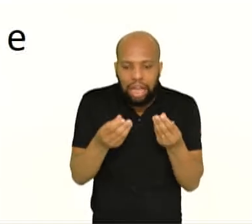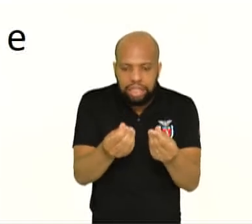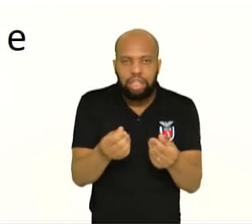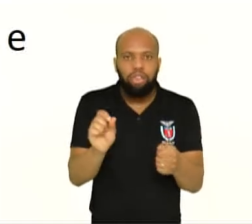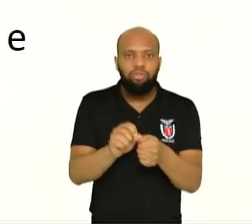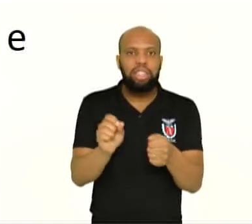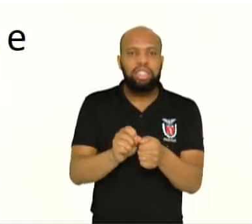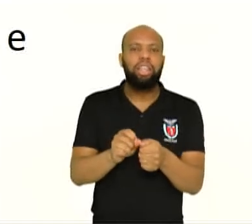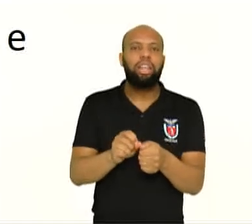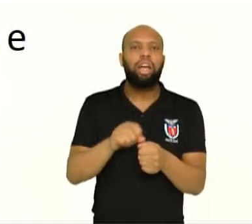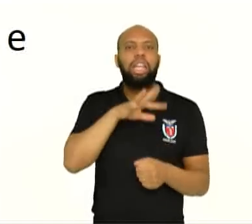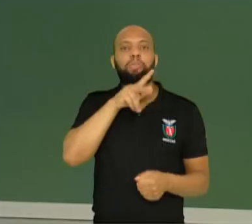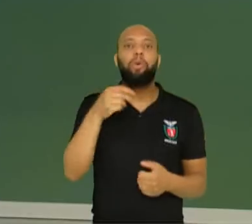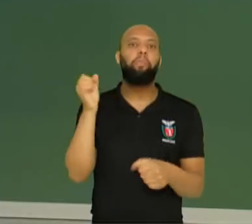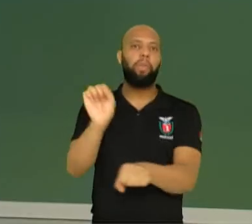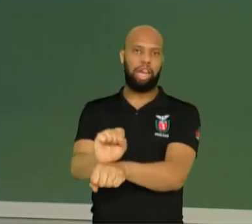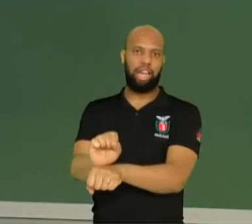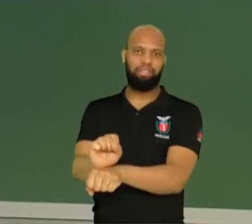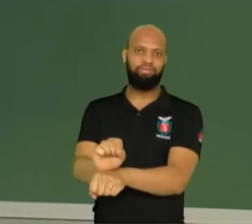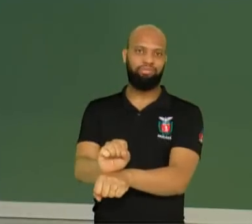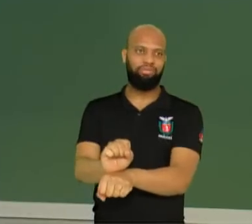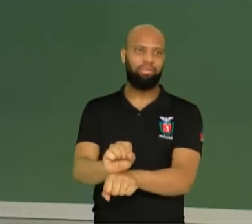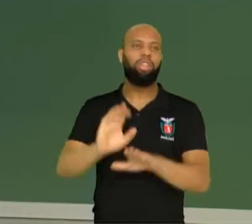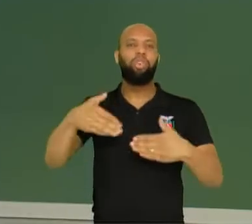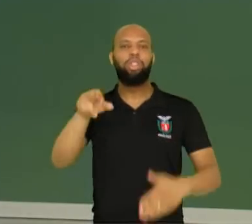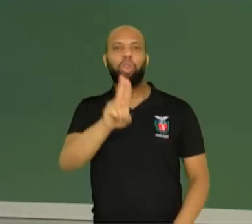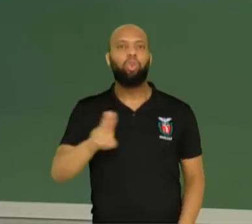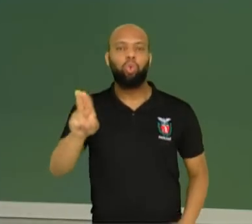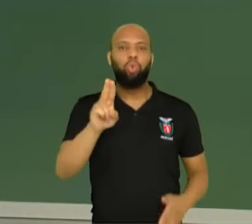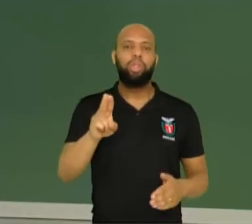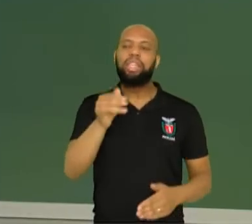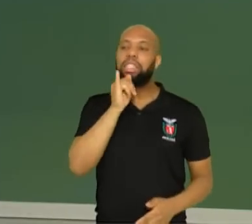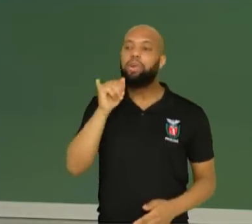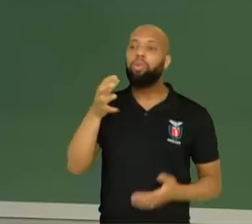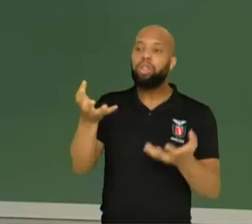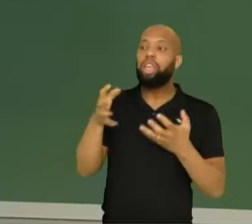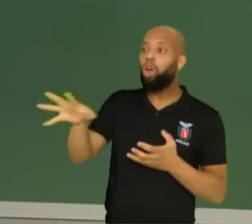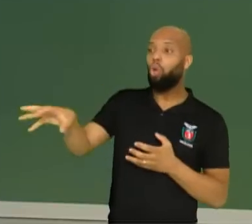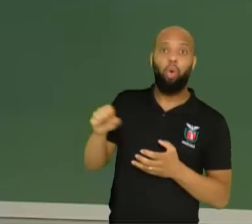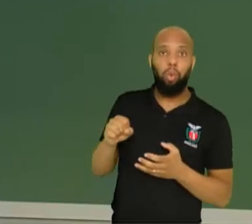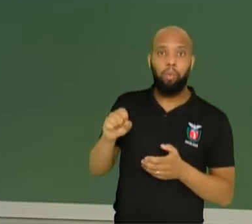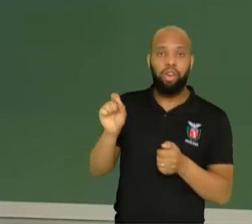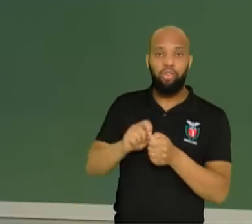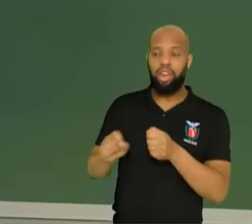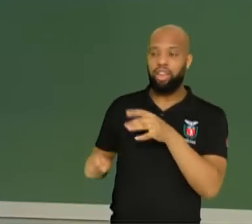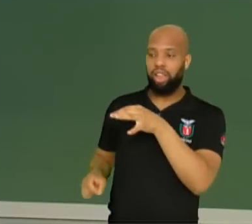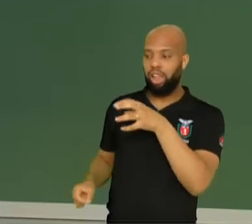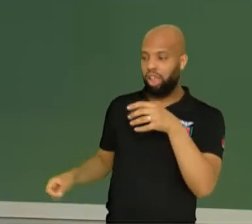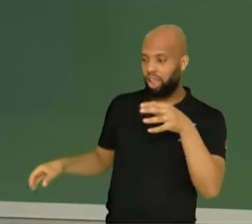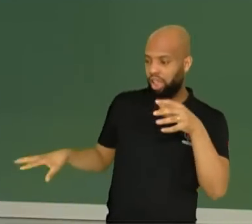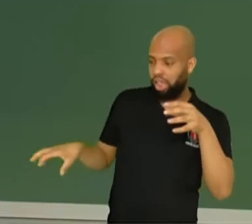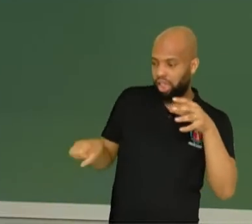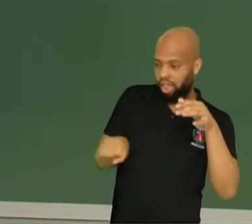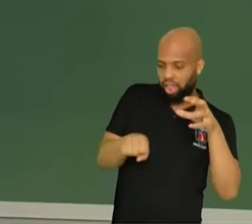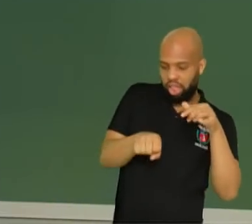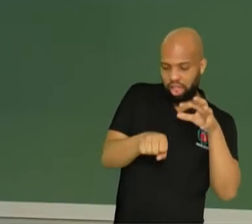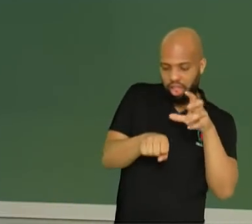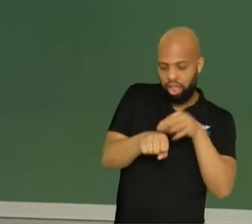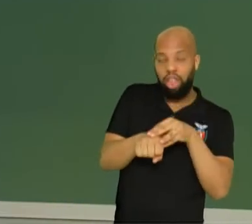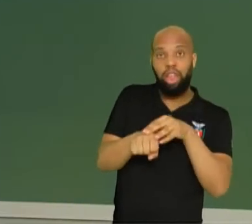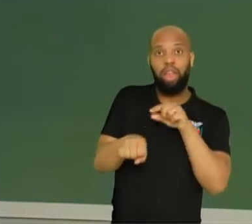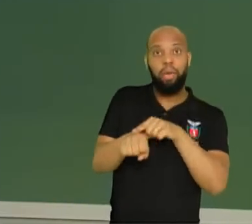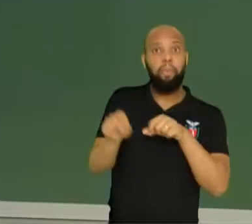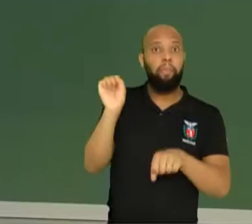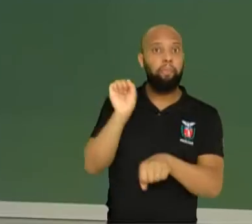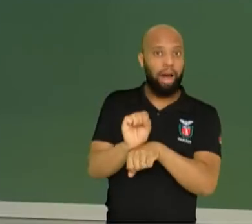se alimenta de vários tipos de organismos. Então, ela usa para neutralizar ele e poder trazer ele até a boca dela. Que a gente viu